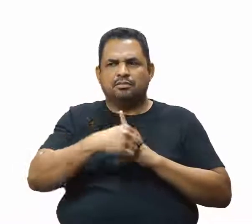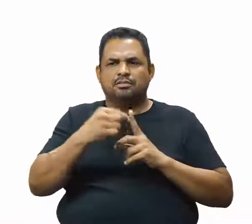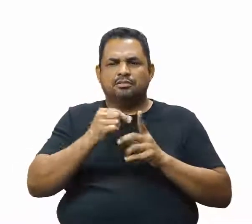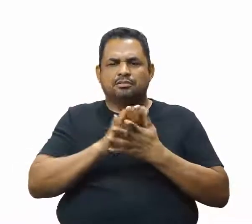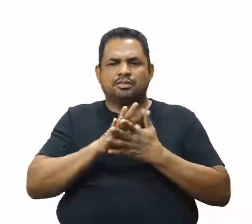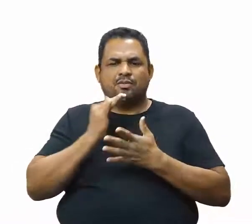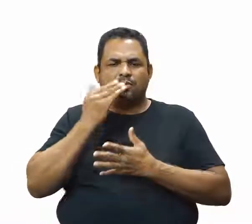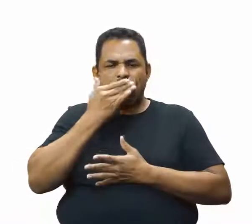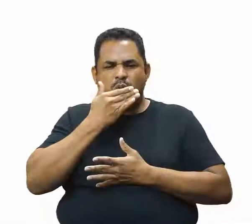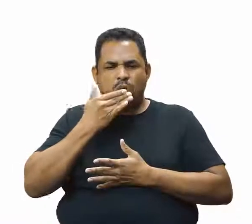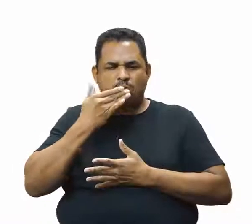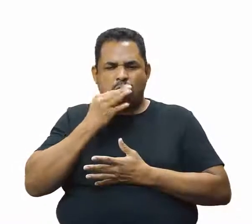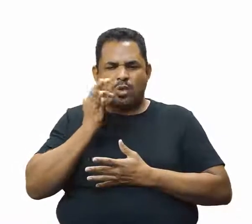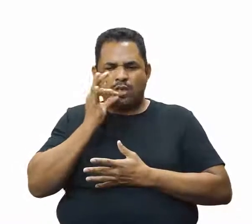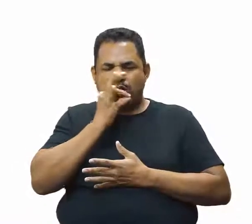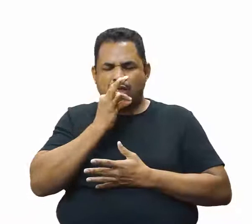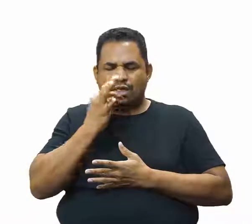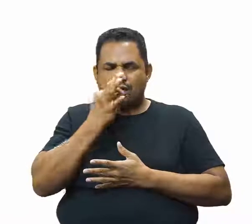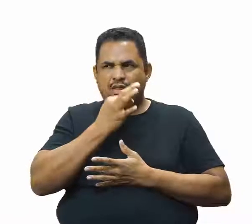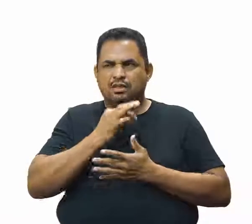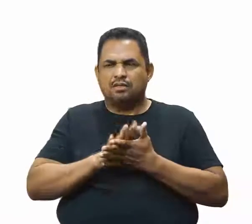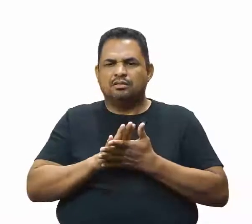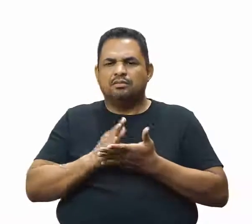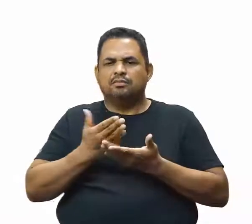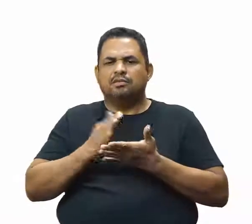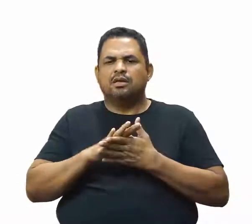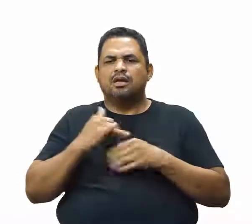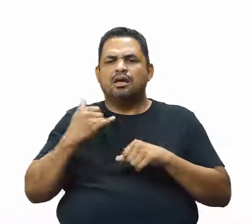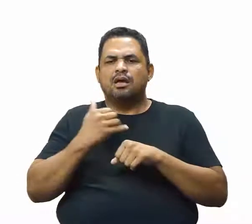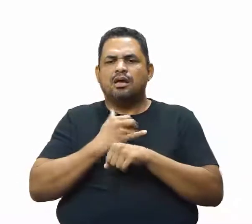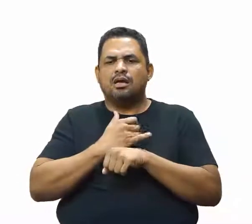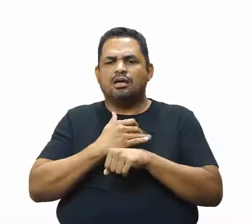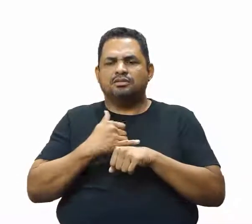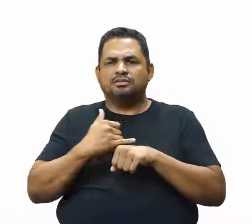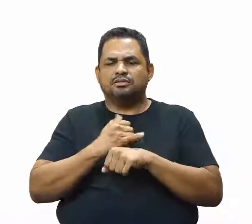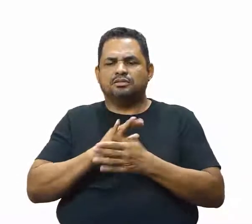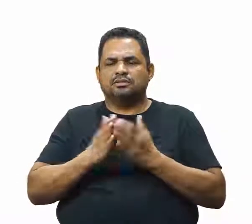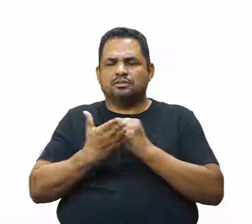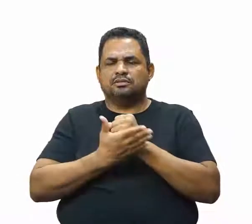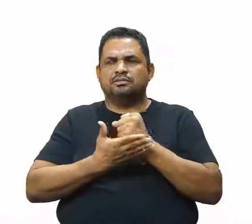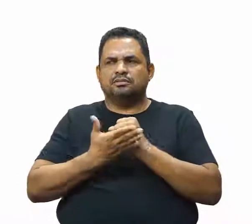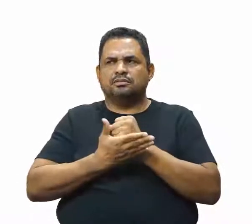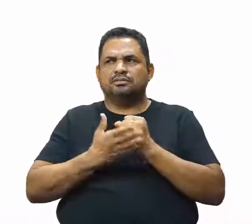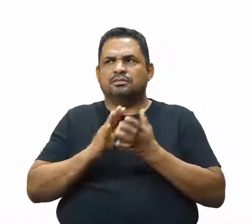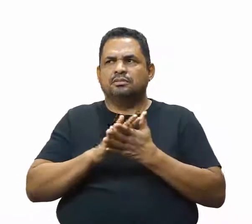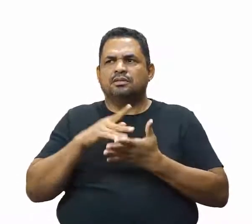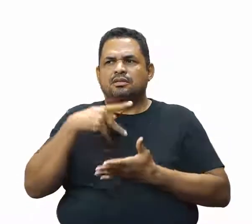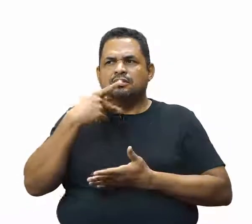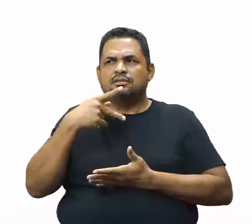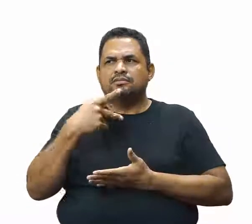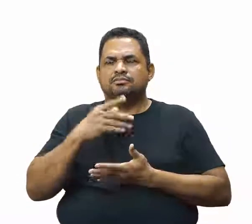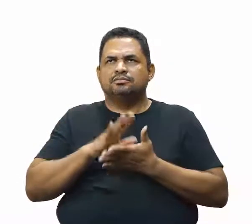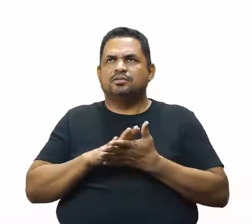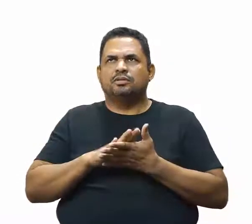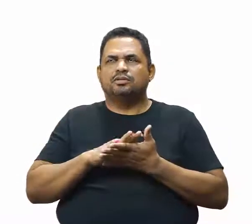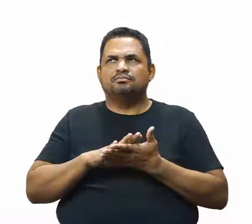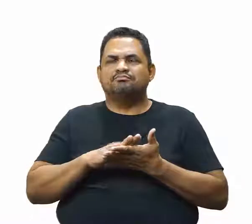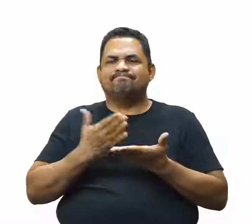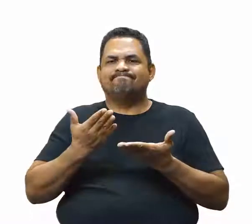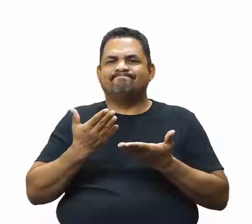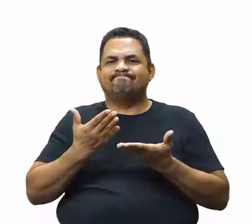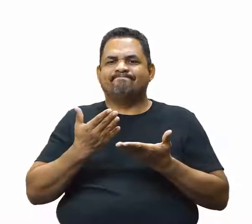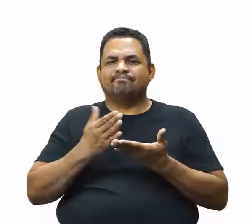come ela, por causa do processo de acidez básico e eu quero falar de doçura, mas não é doçura, é